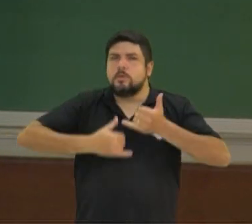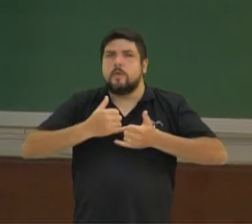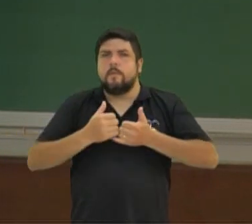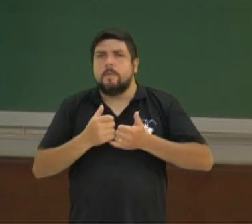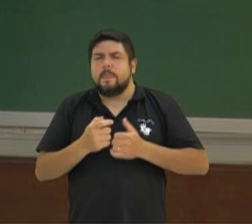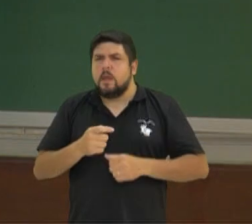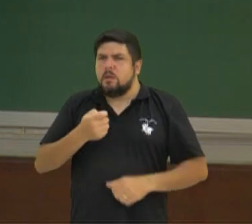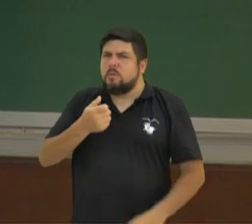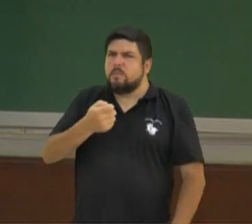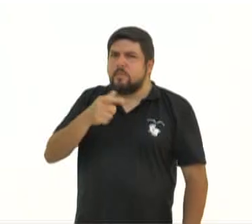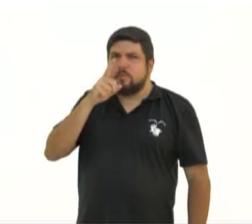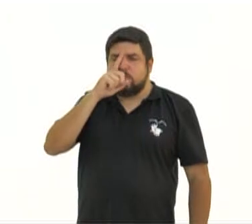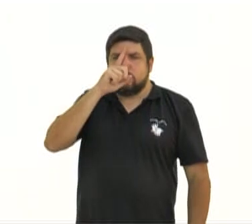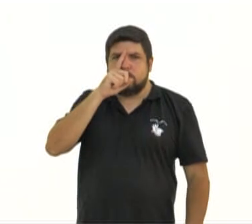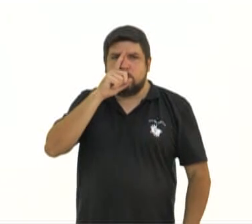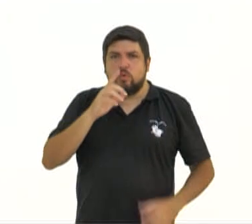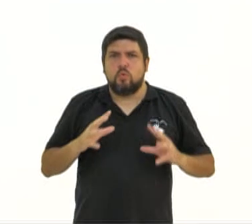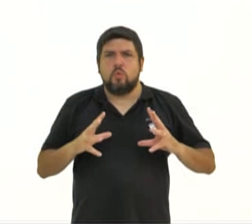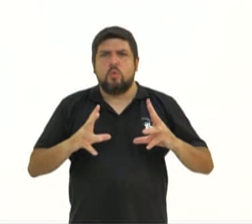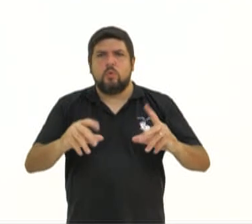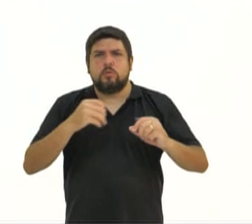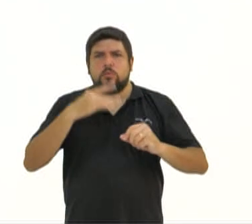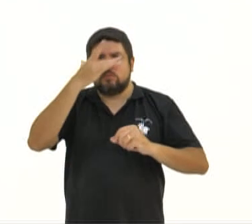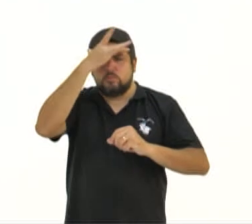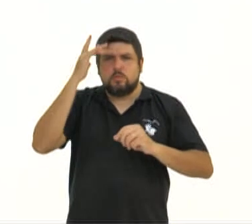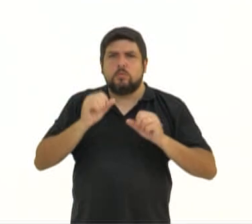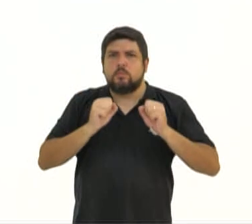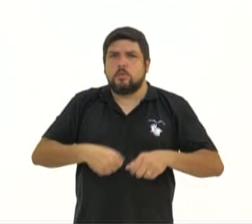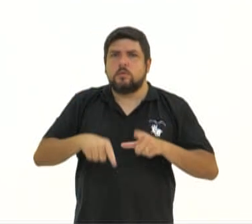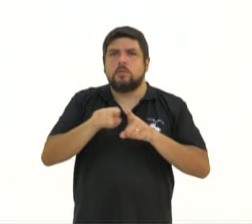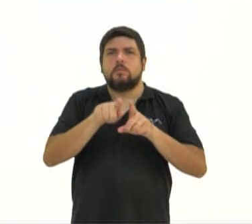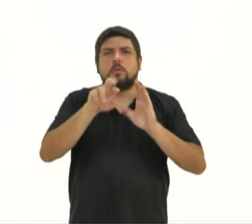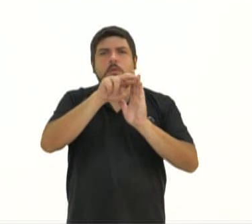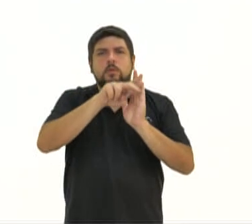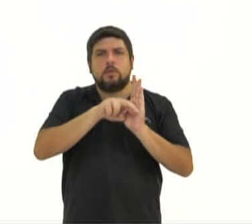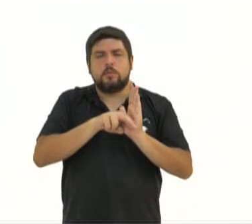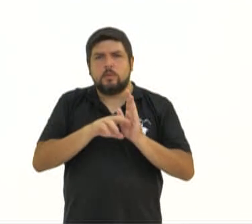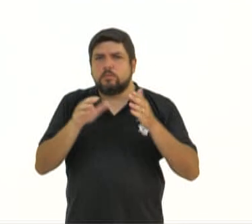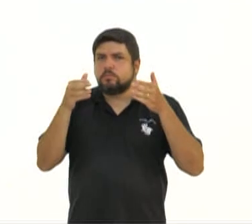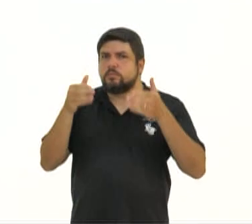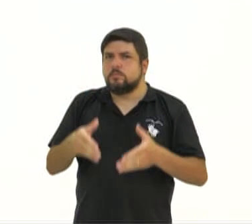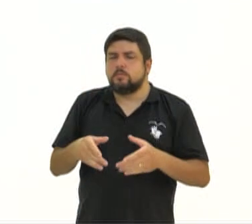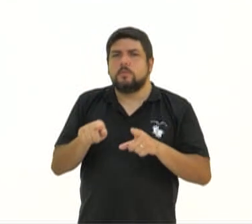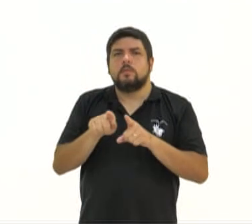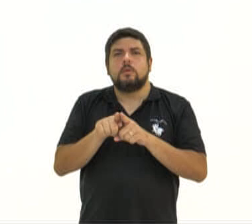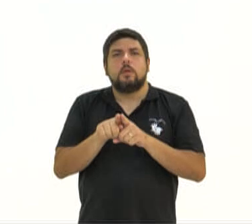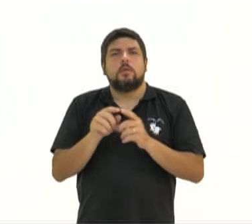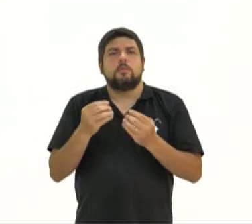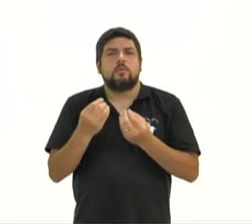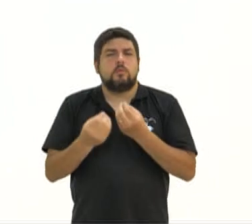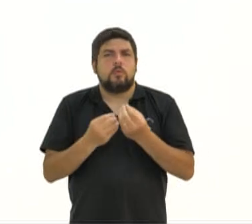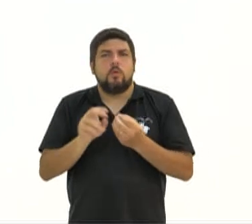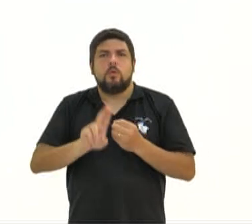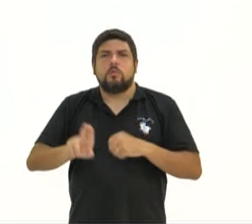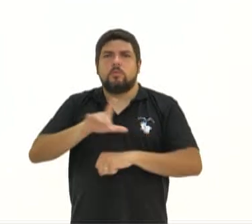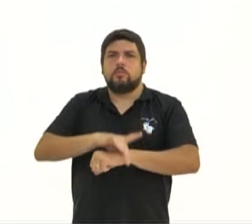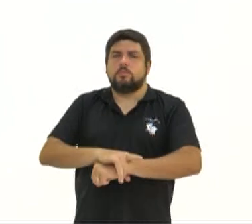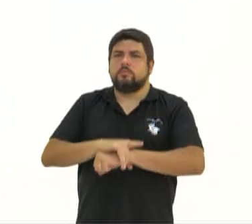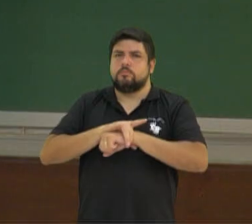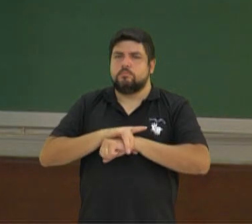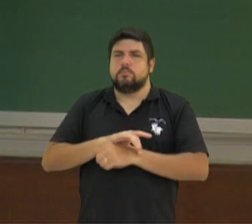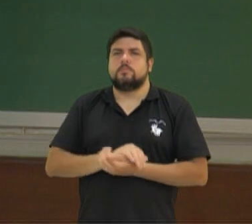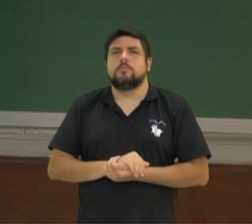É acessível para todas as pessoas, com regras específicas, tornando a competição justa e segura, né? Então aqui são alguns dos motivos da